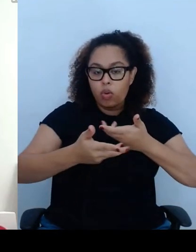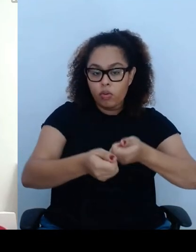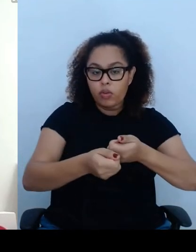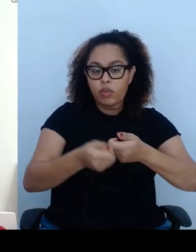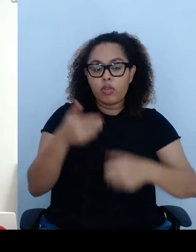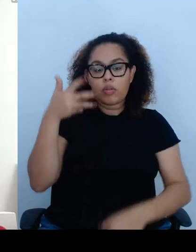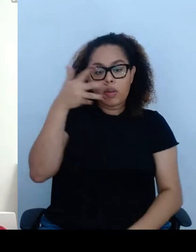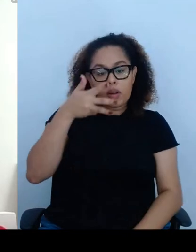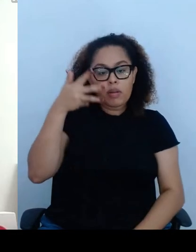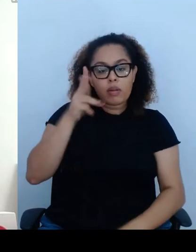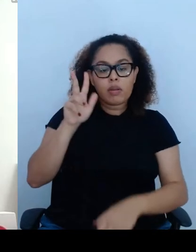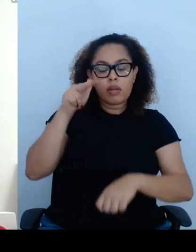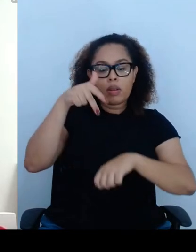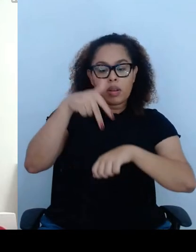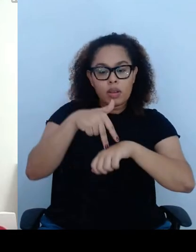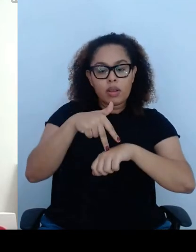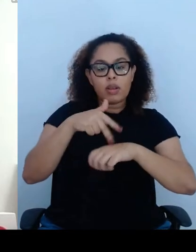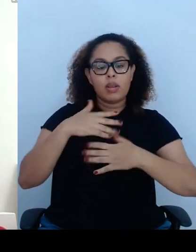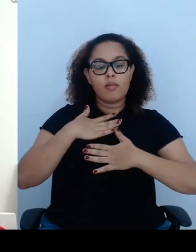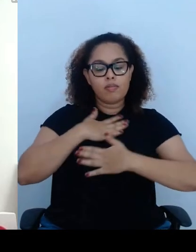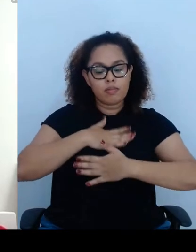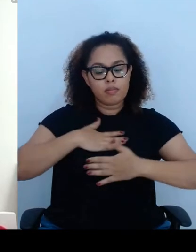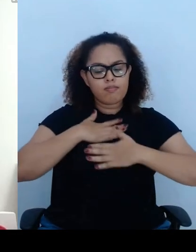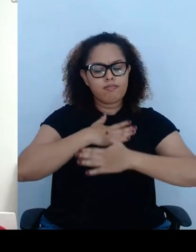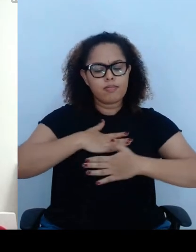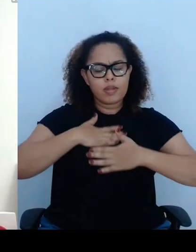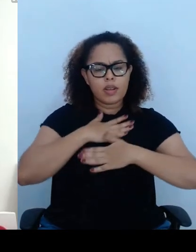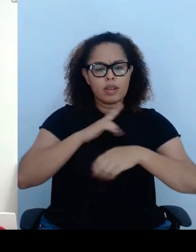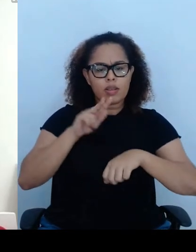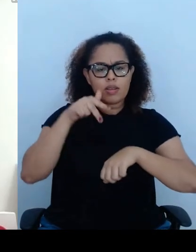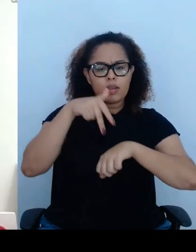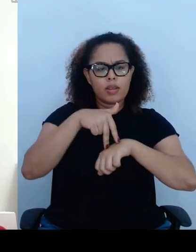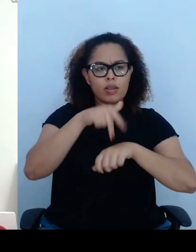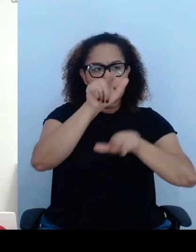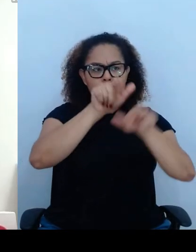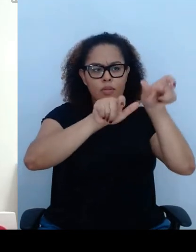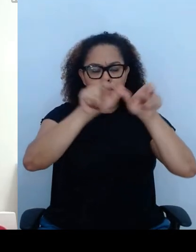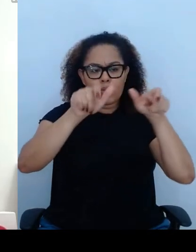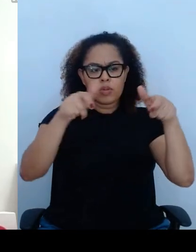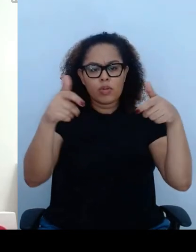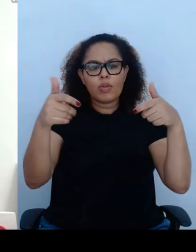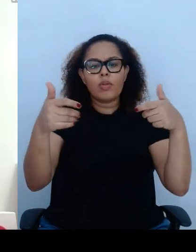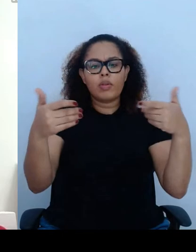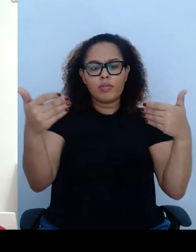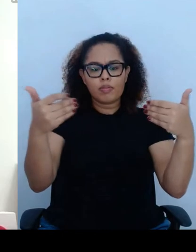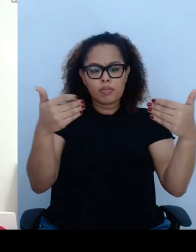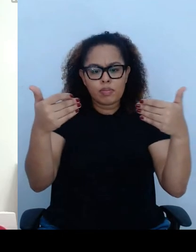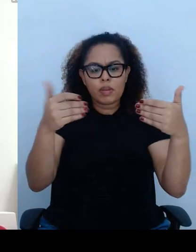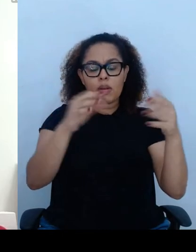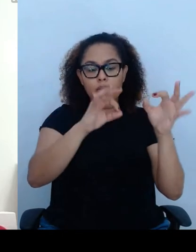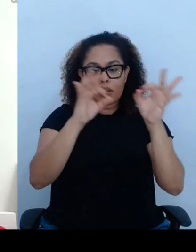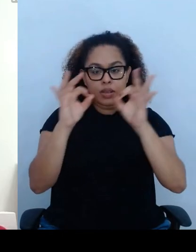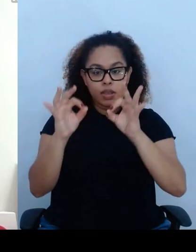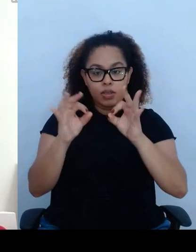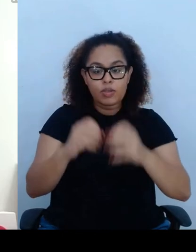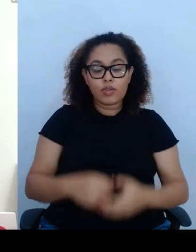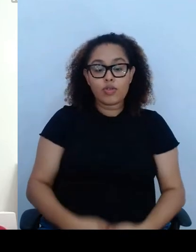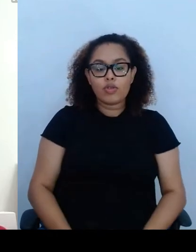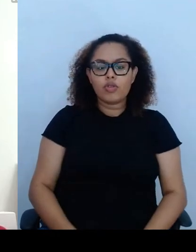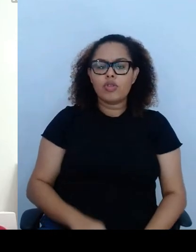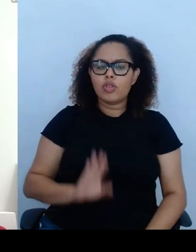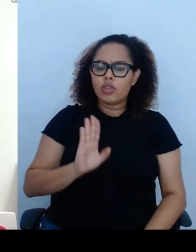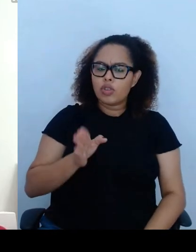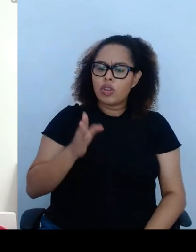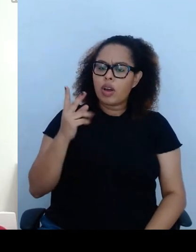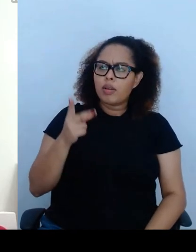um prazer de fato estar aqui com todas as pessoas hoje faz um tempo Já que eu não